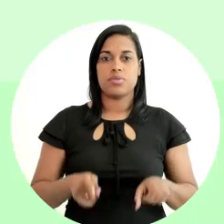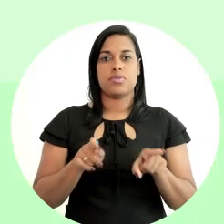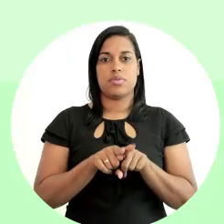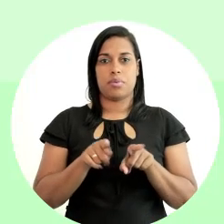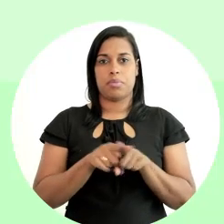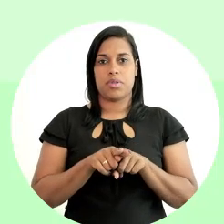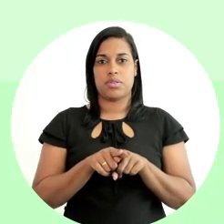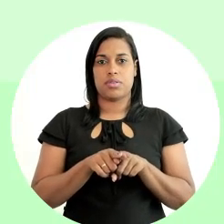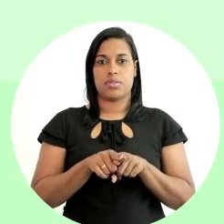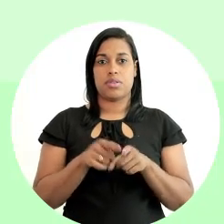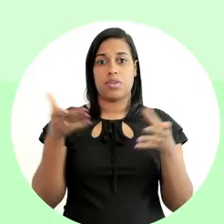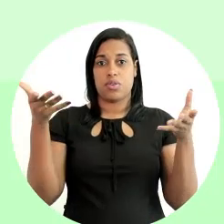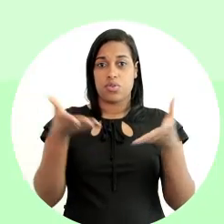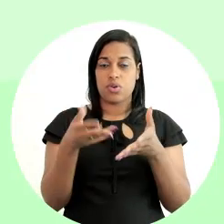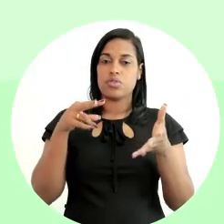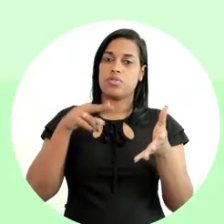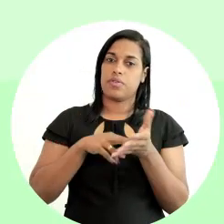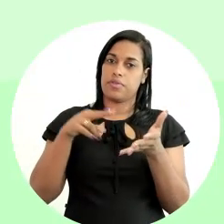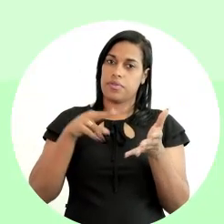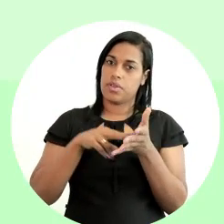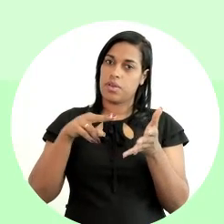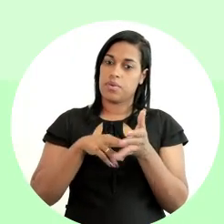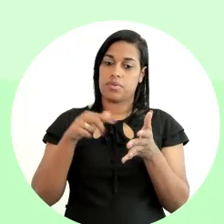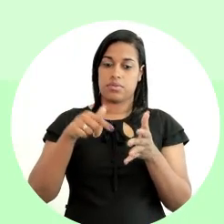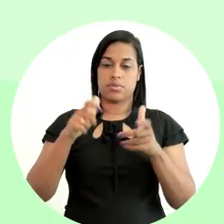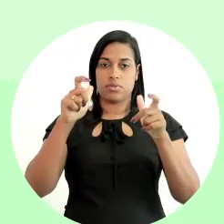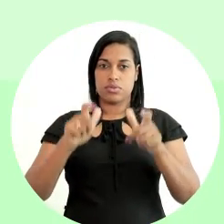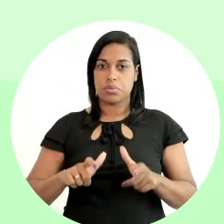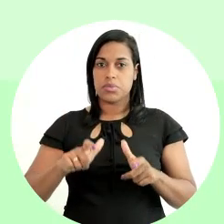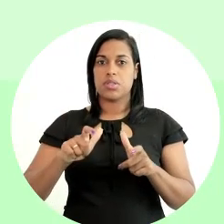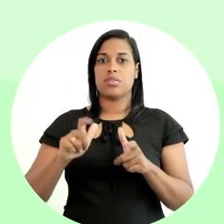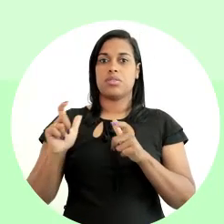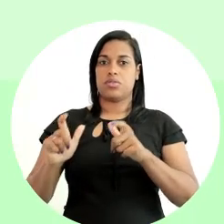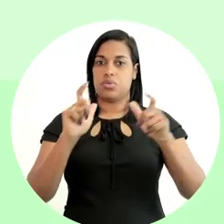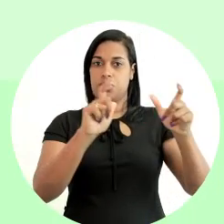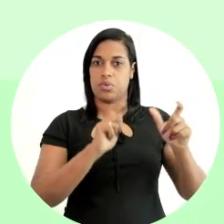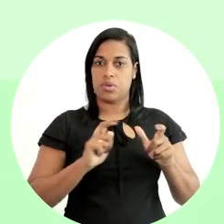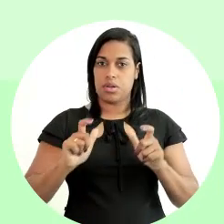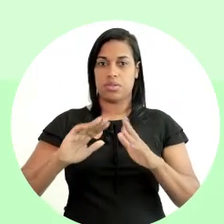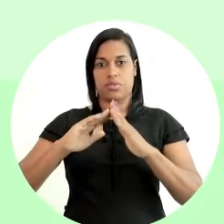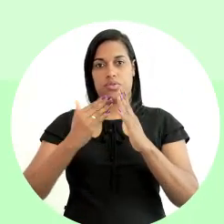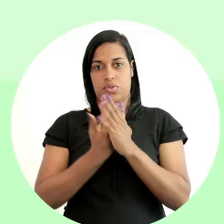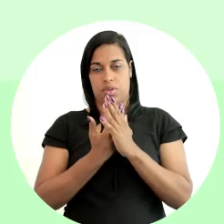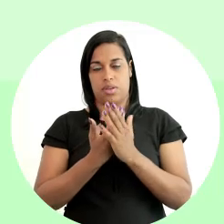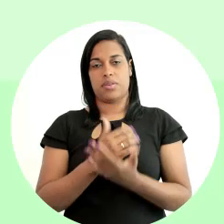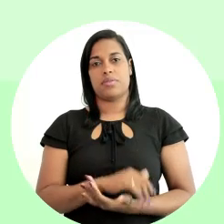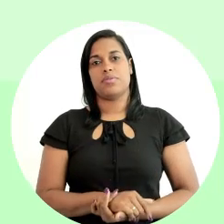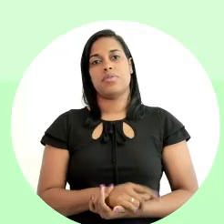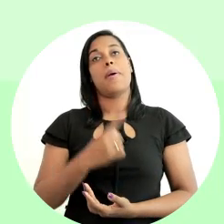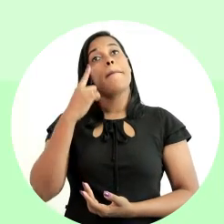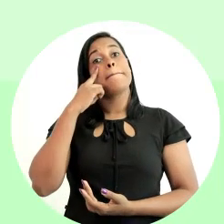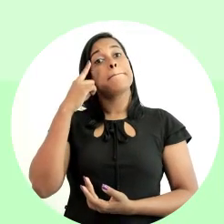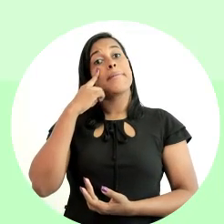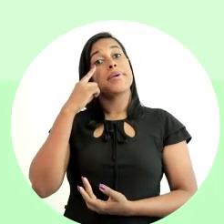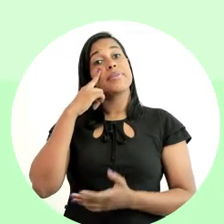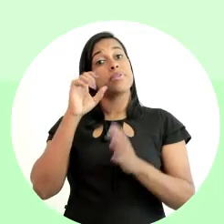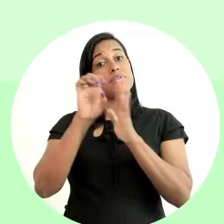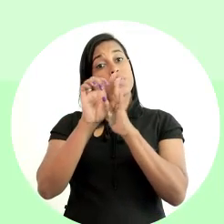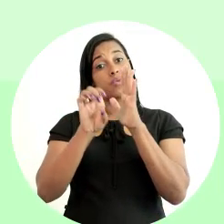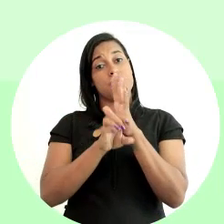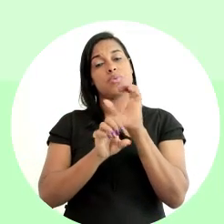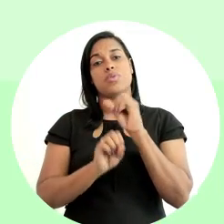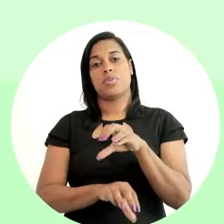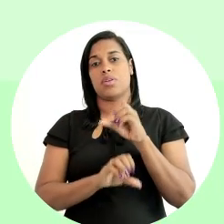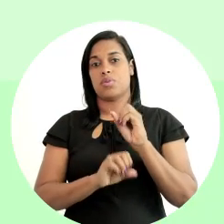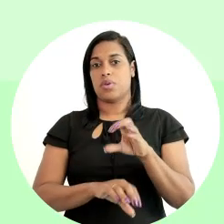que ocupam e frequentam esses espaços, esses ambientes escolares. Pensando a estrutura